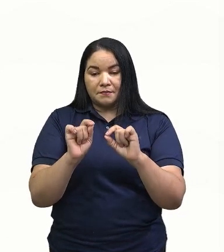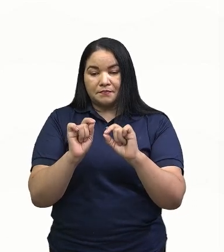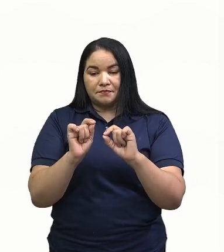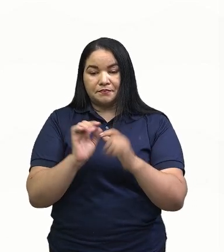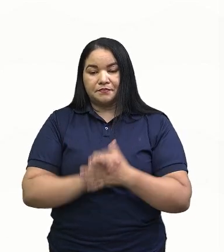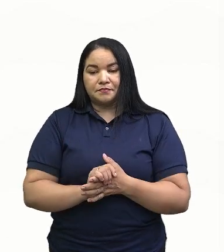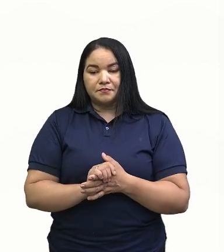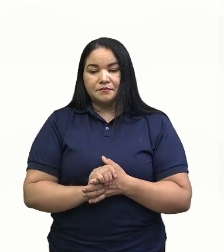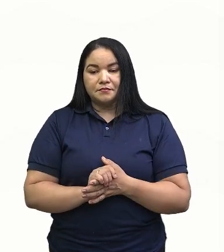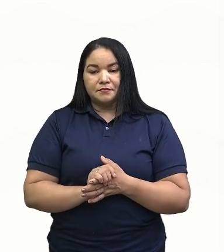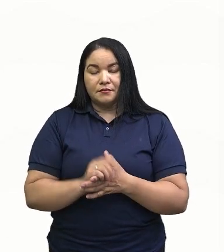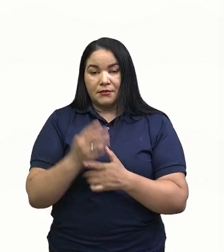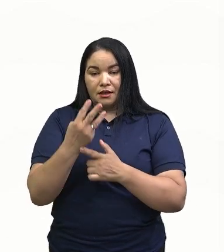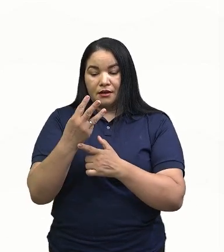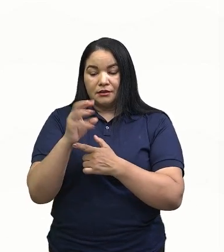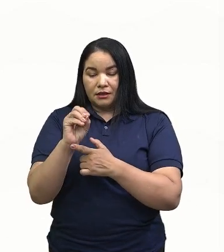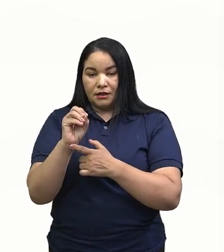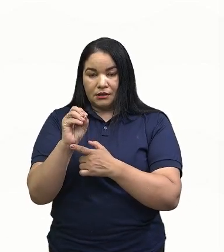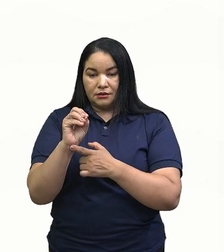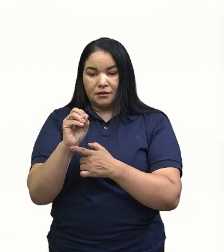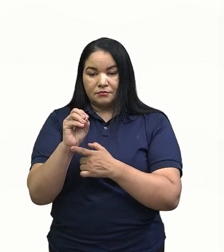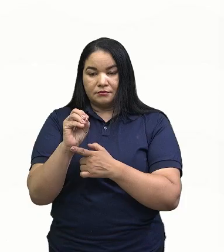A 30